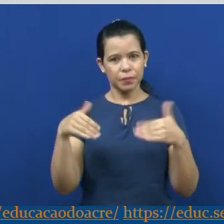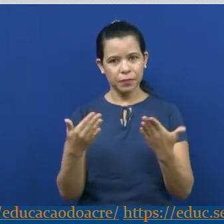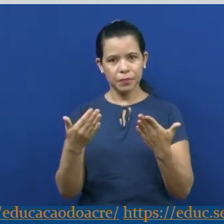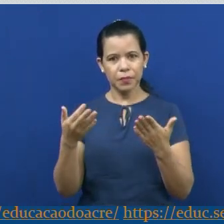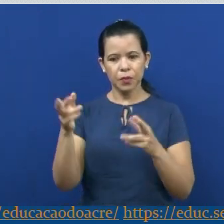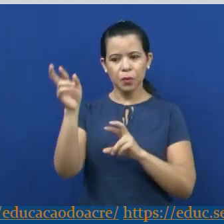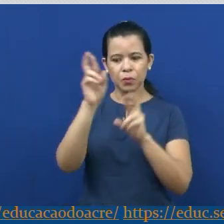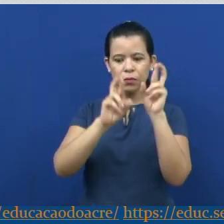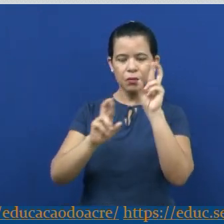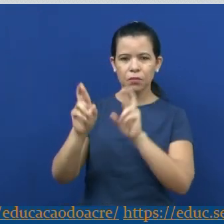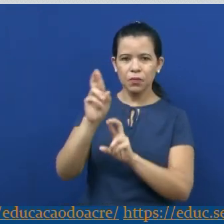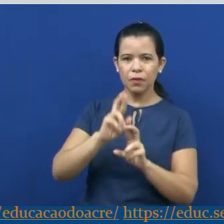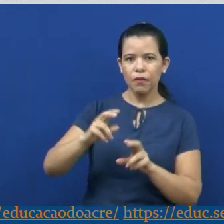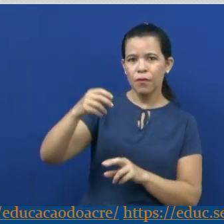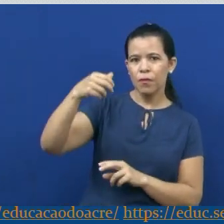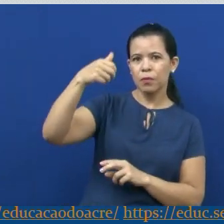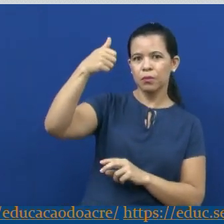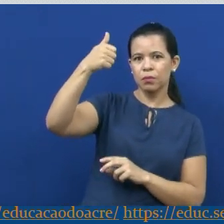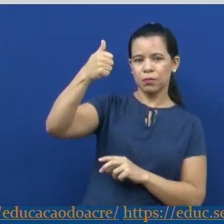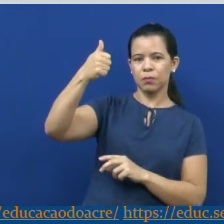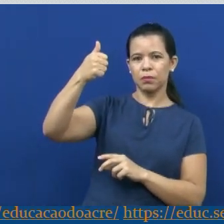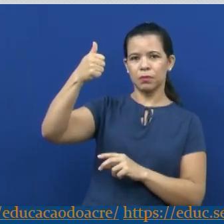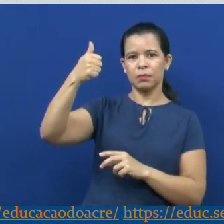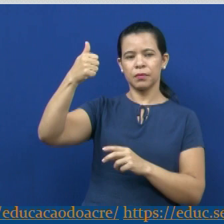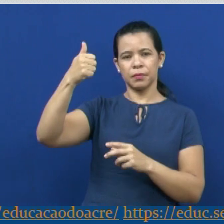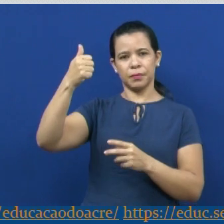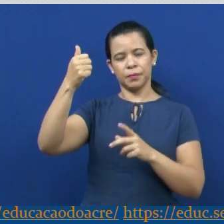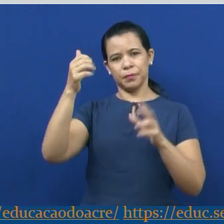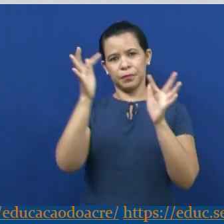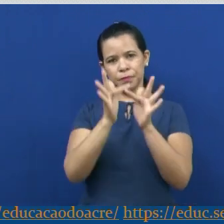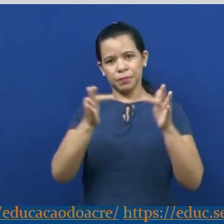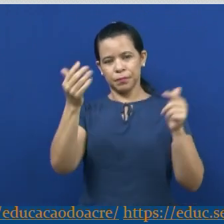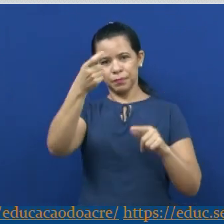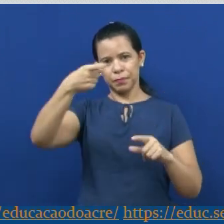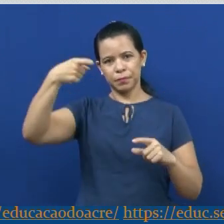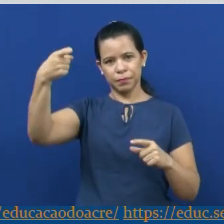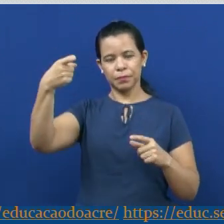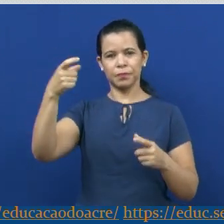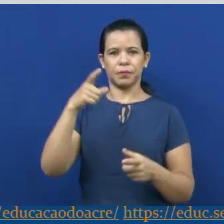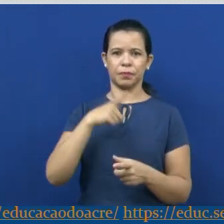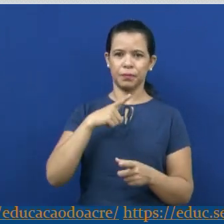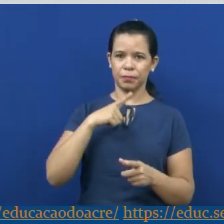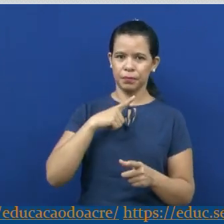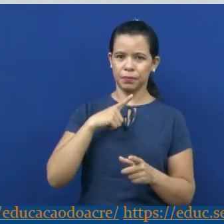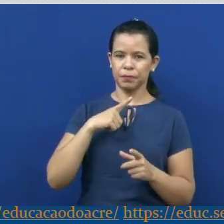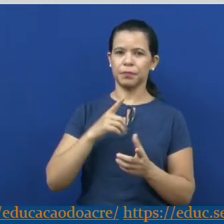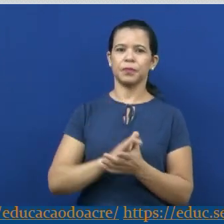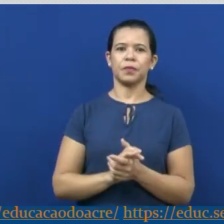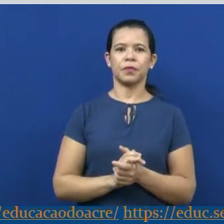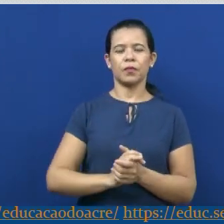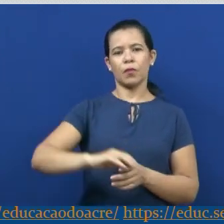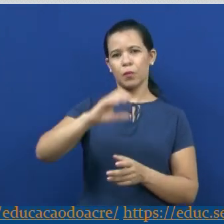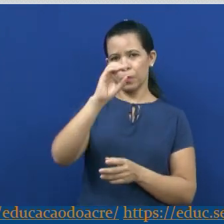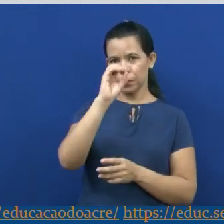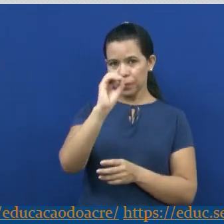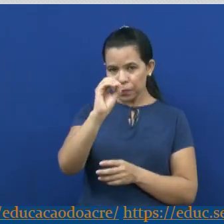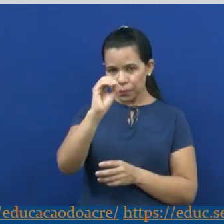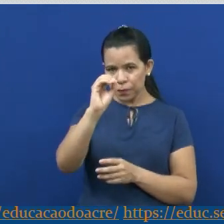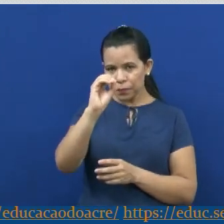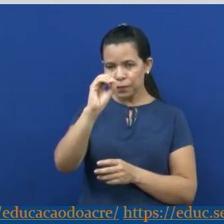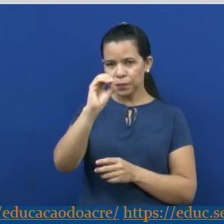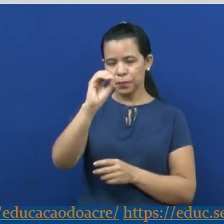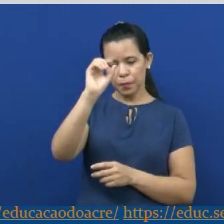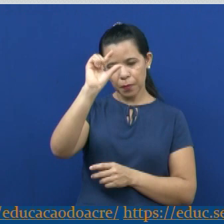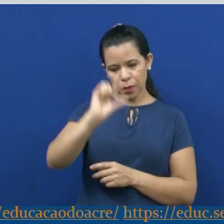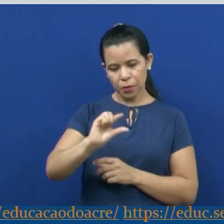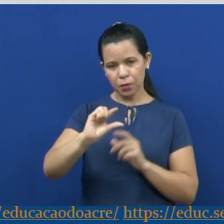meu elemento a da função exponencial, nós temos o seguinte estudo, que o meu zero é menor que o